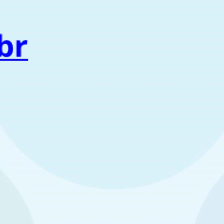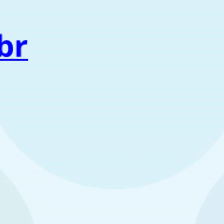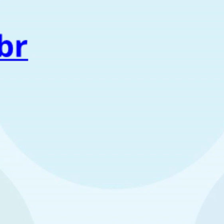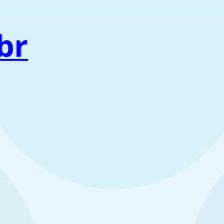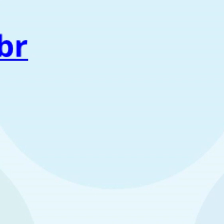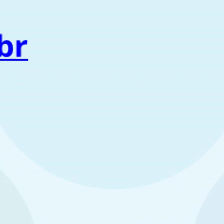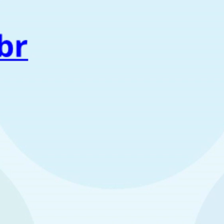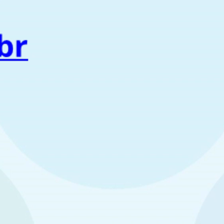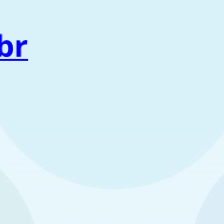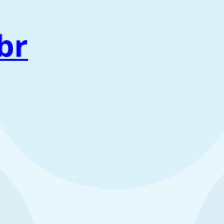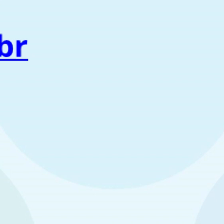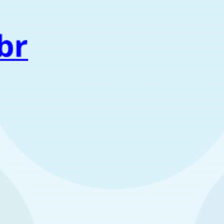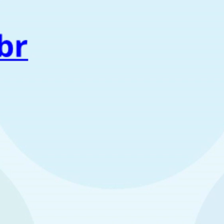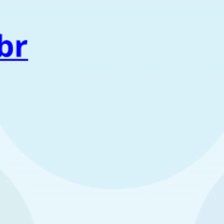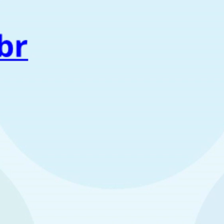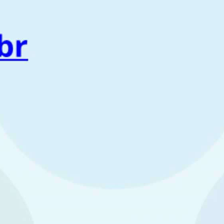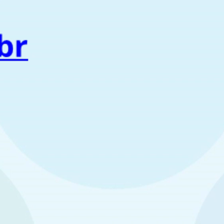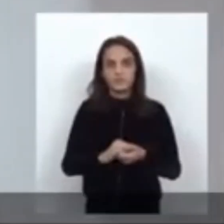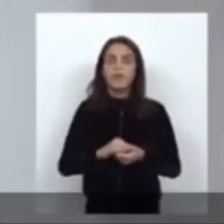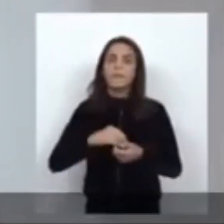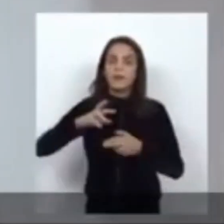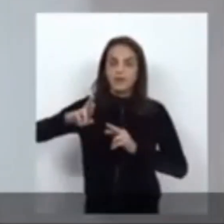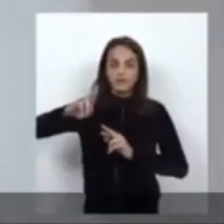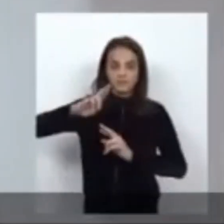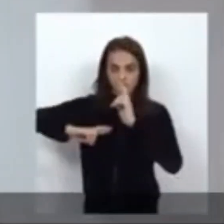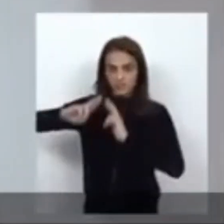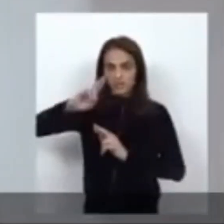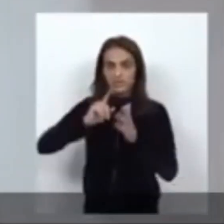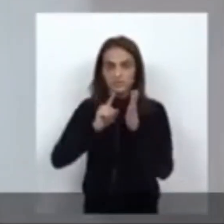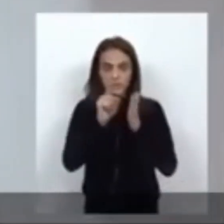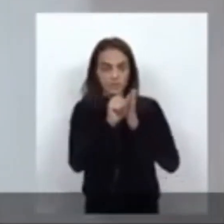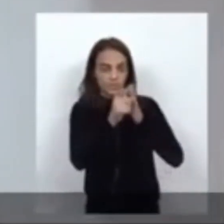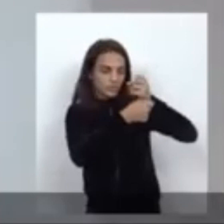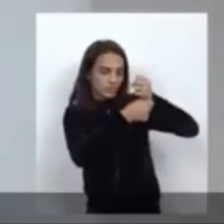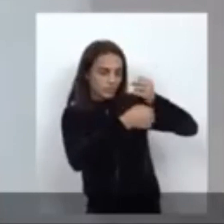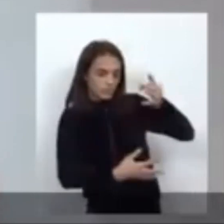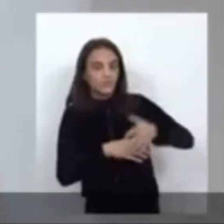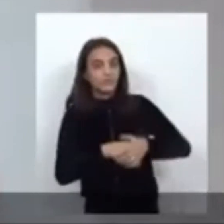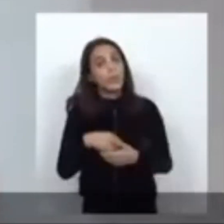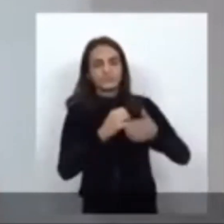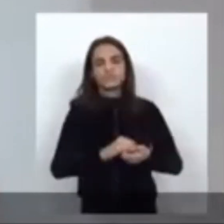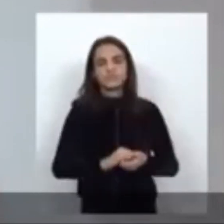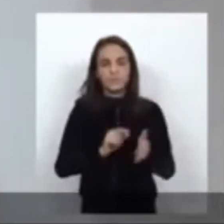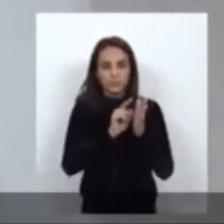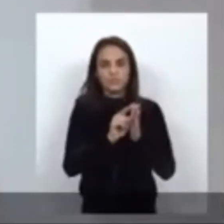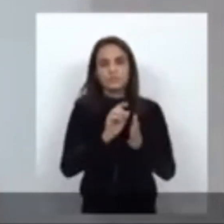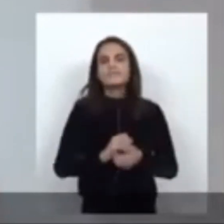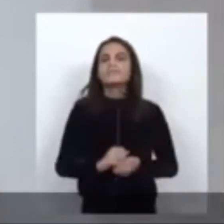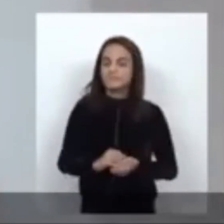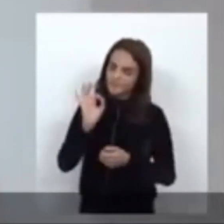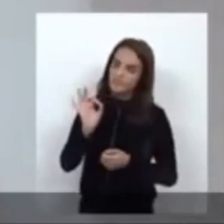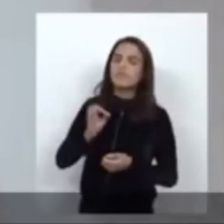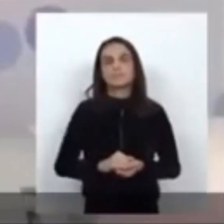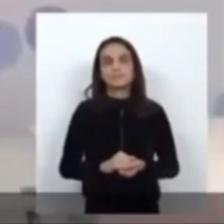para as respostas às perguntas no chat. Acredito que já tenham perguntas aí, né? Isso mesmo,